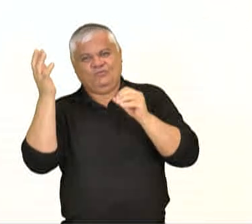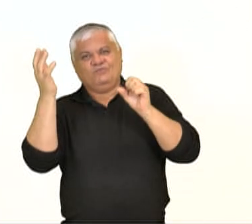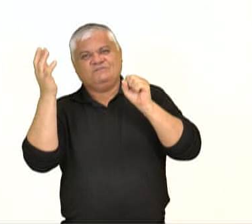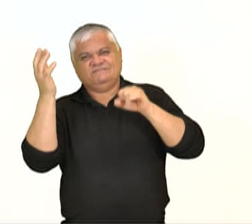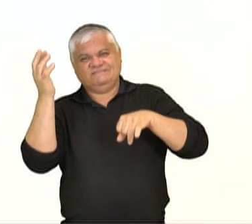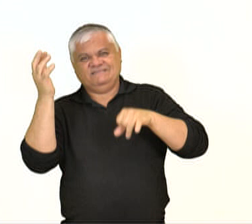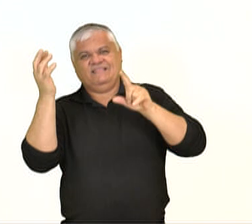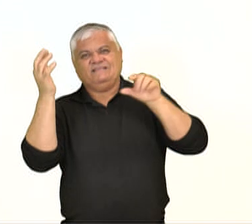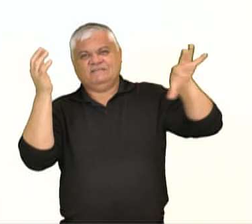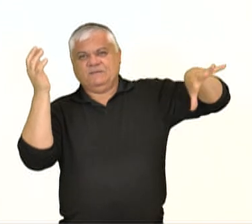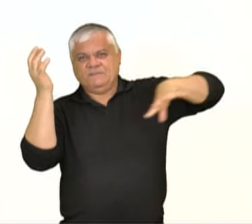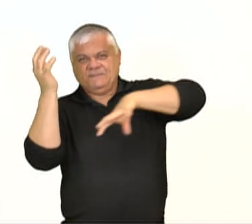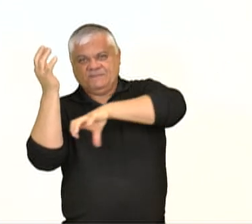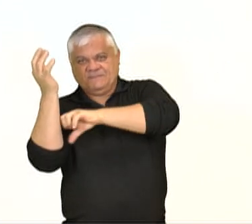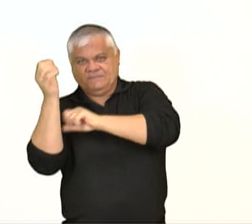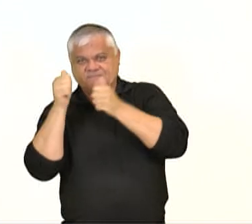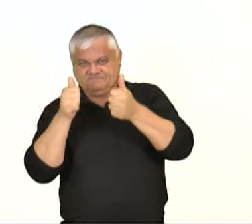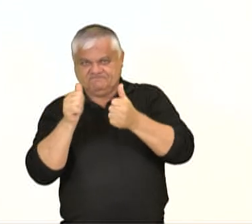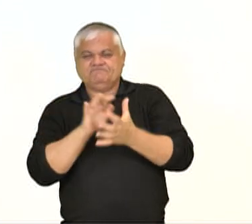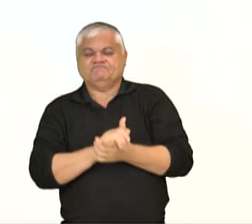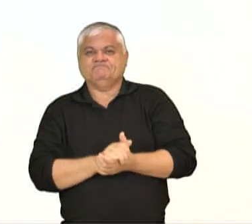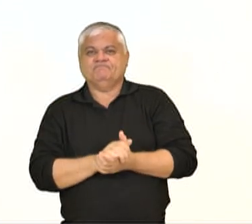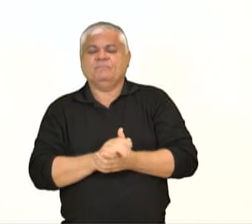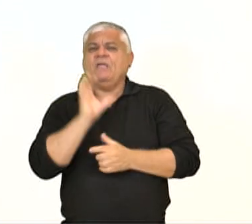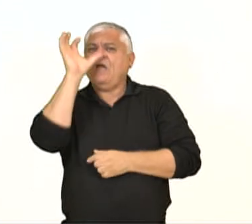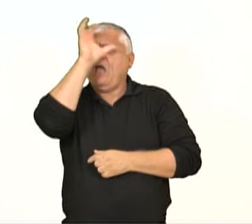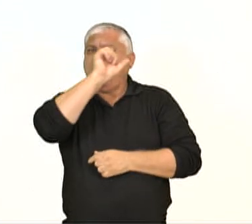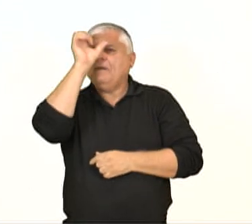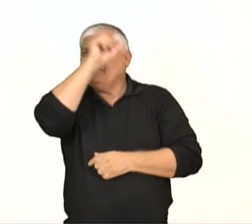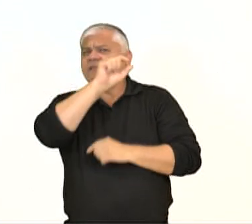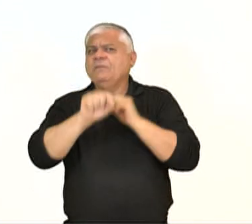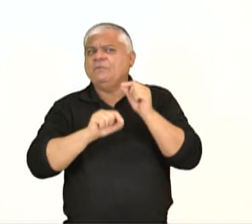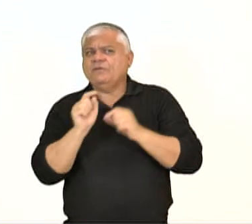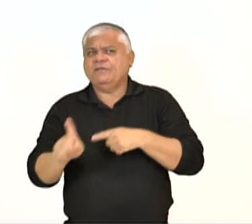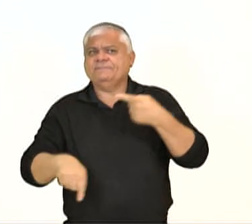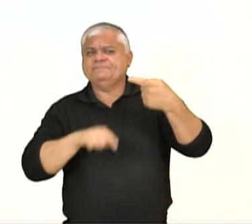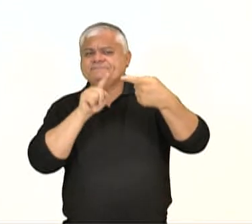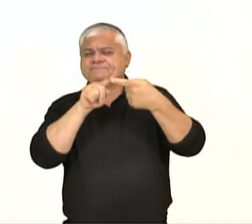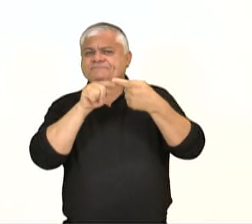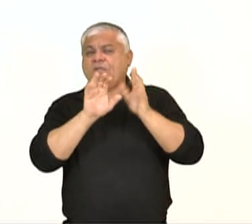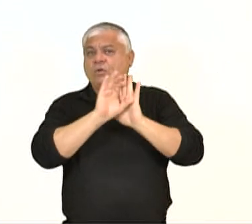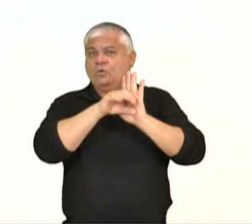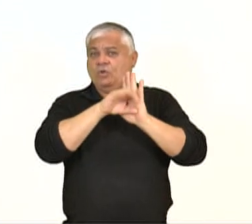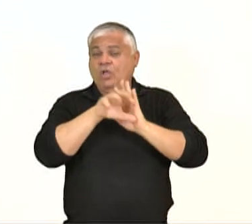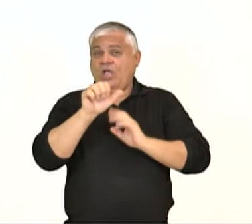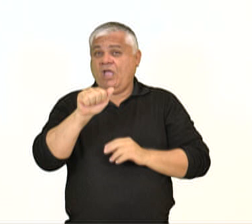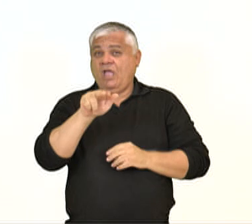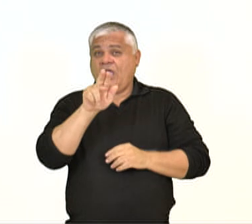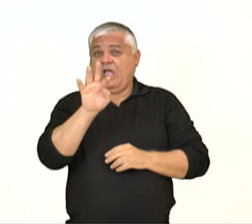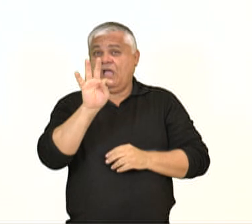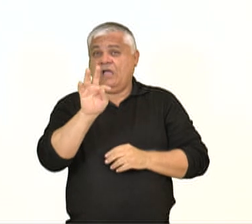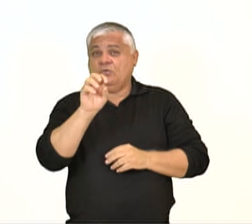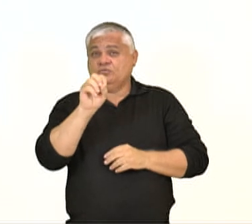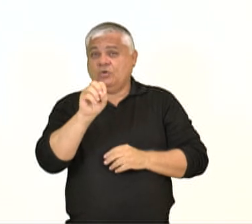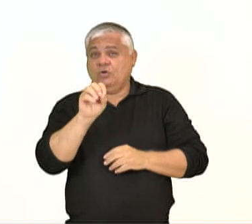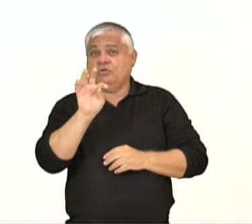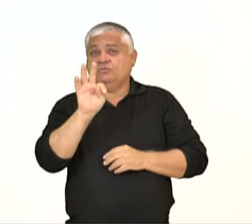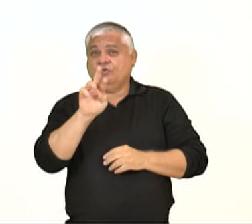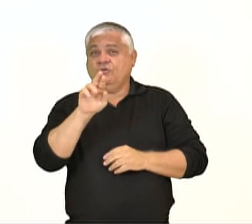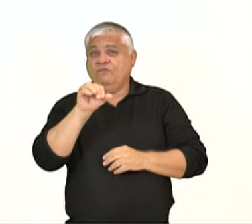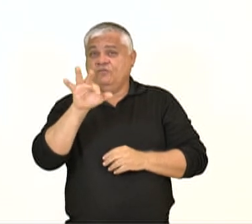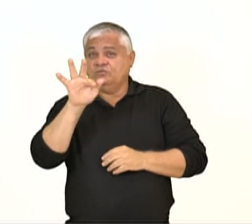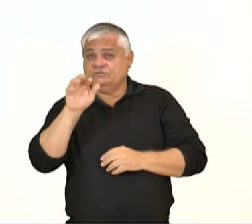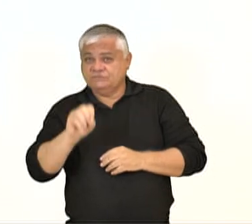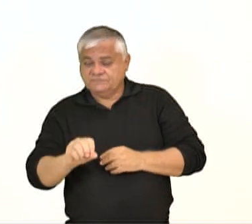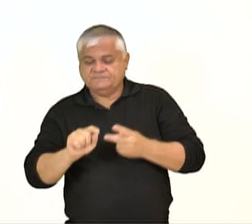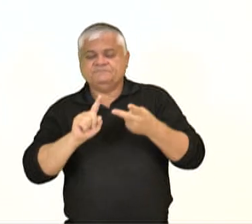de luz. Muito bem, o que nós vimos na aula de hoje? Nós vimos os conceitos dos seres